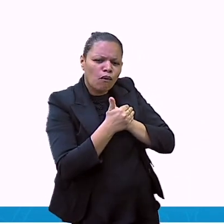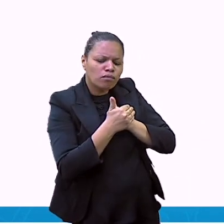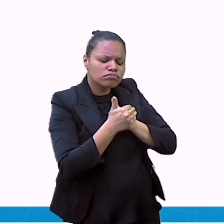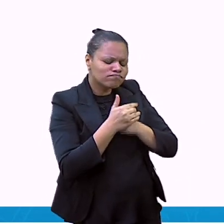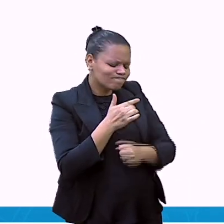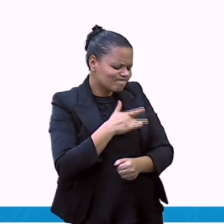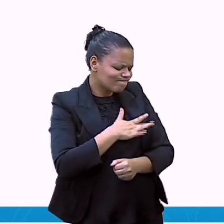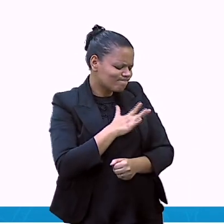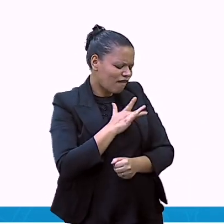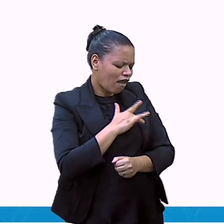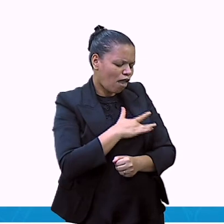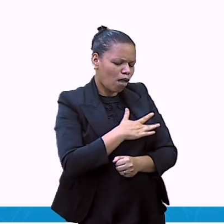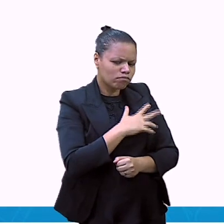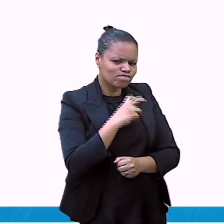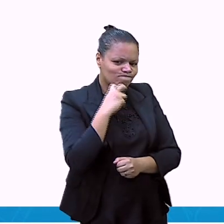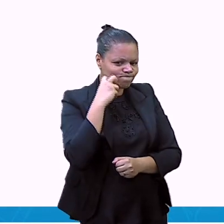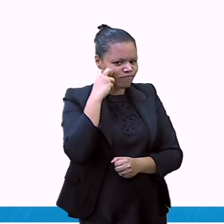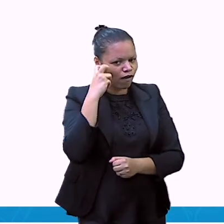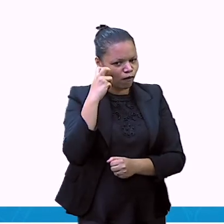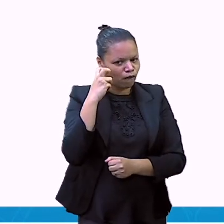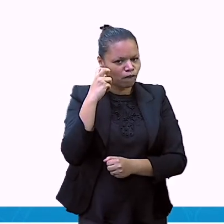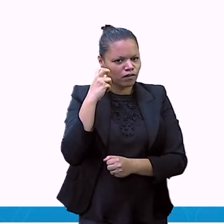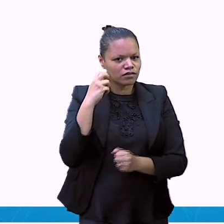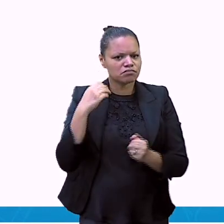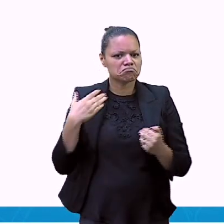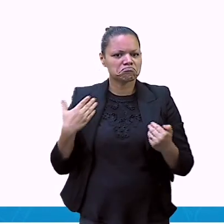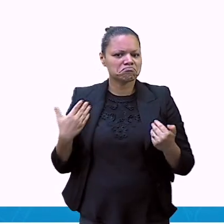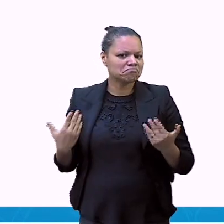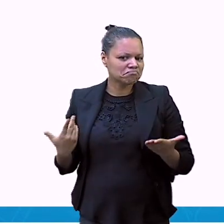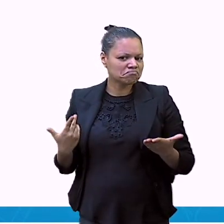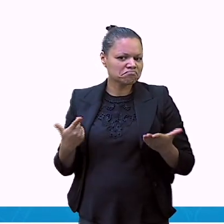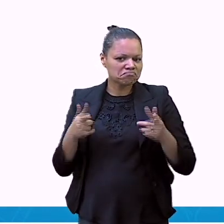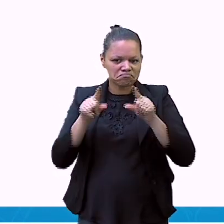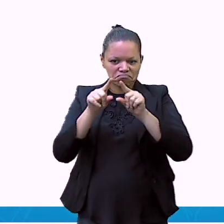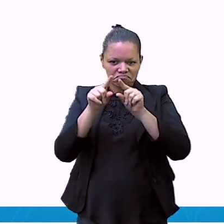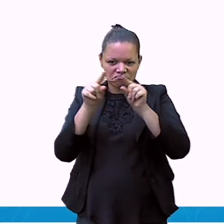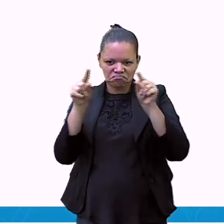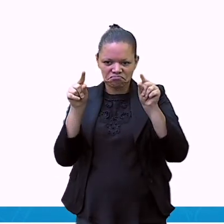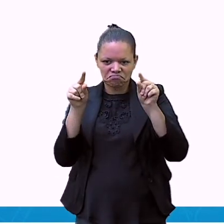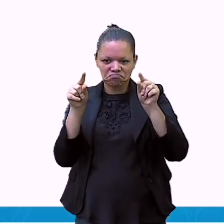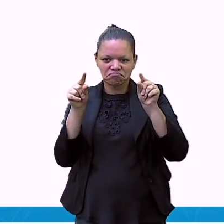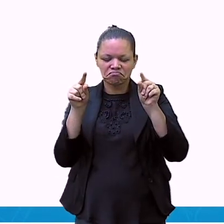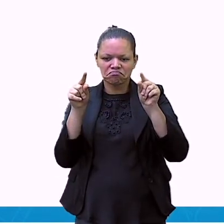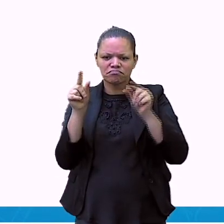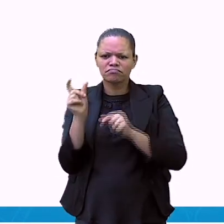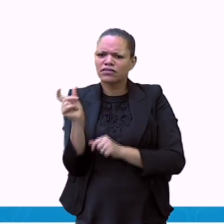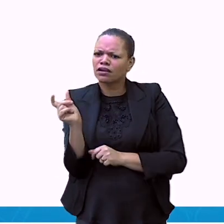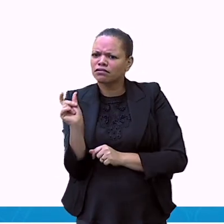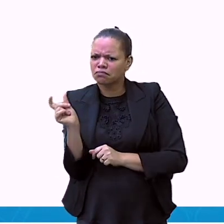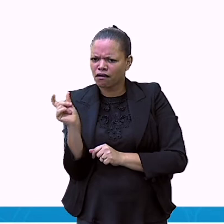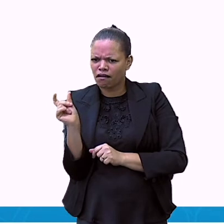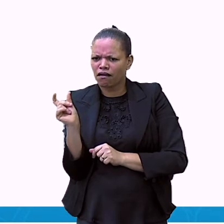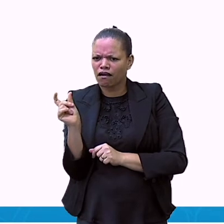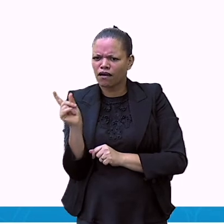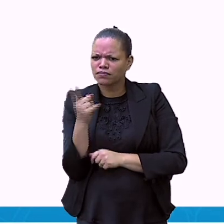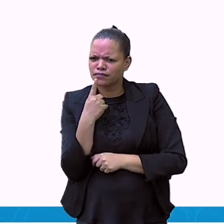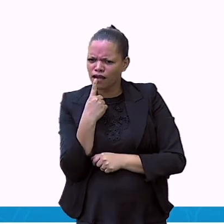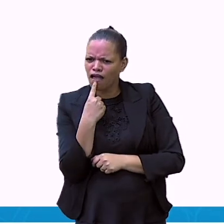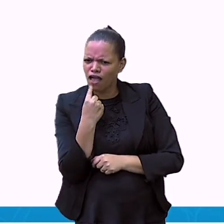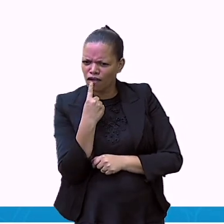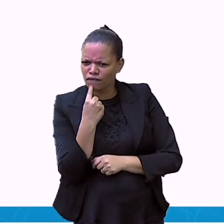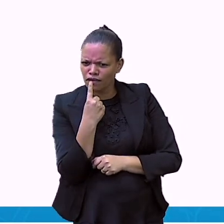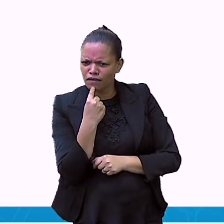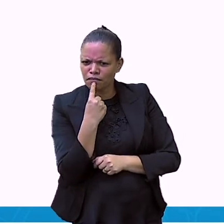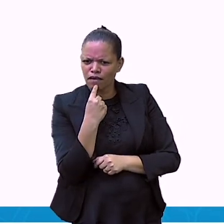Está lá na linha 9 e 10 do poema. As palavras destacadas podem